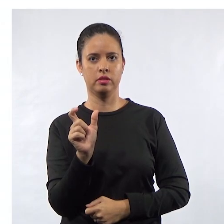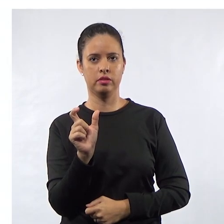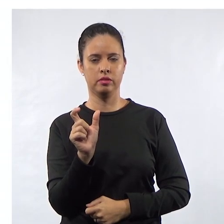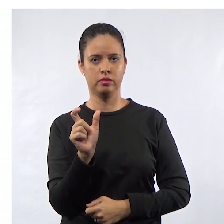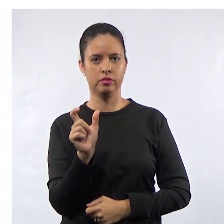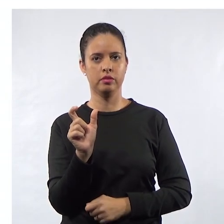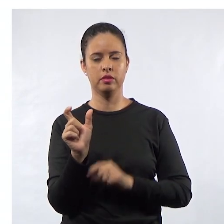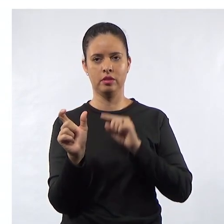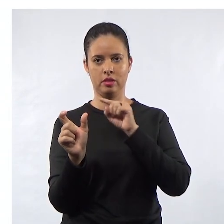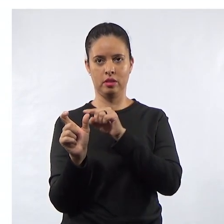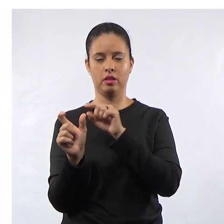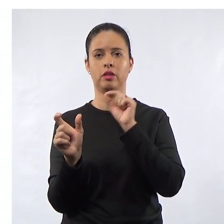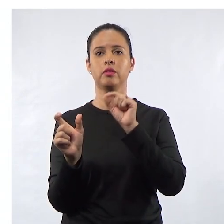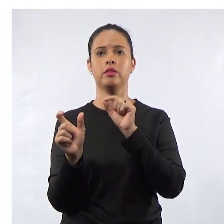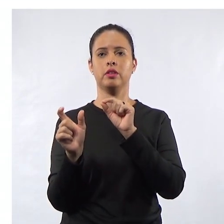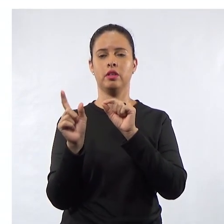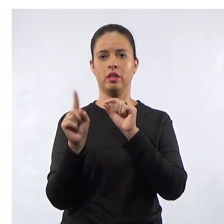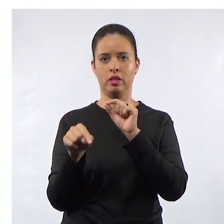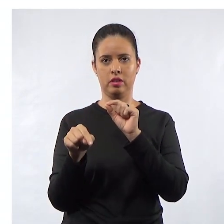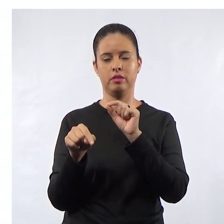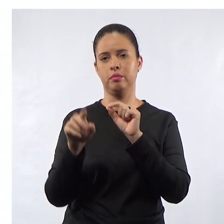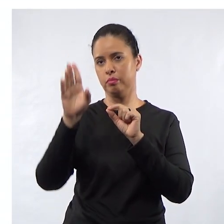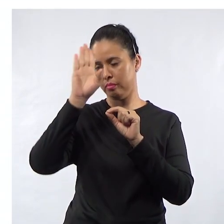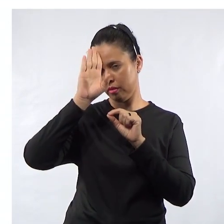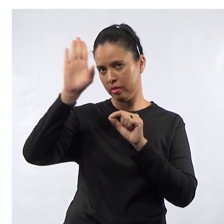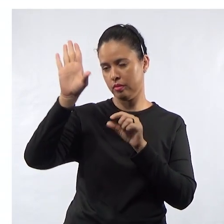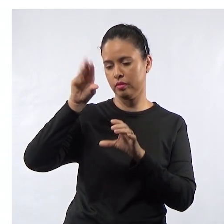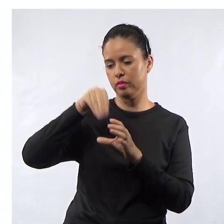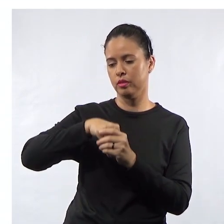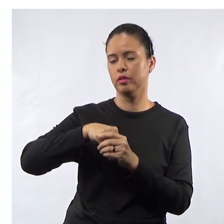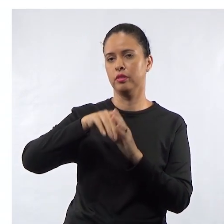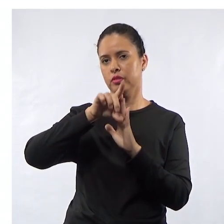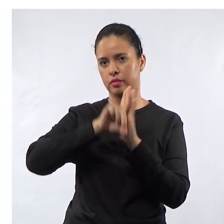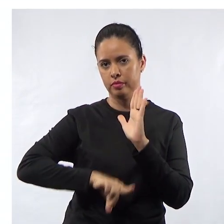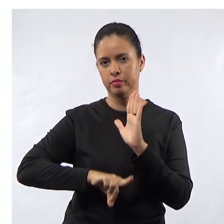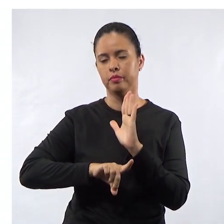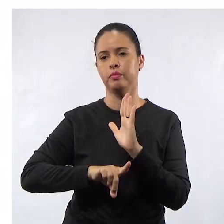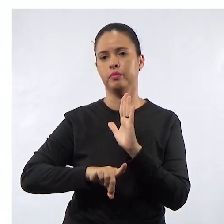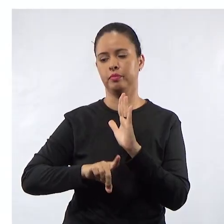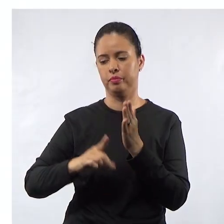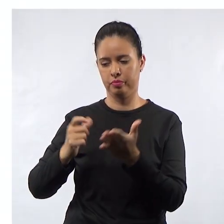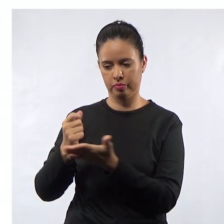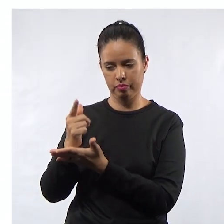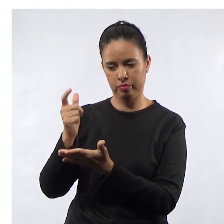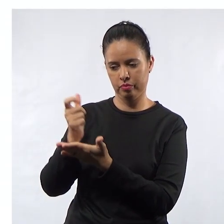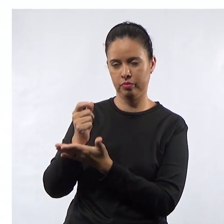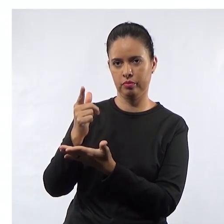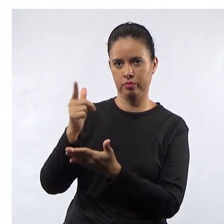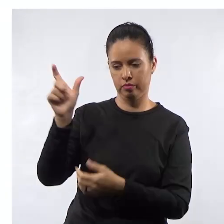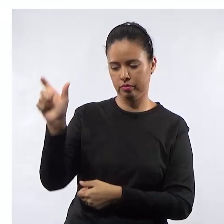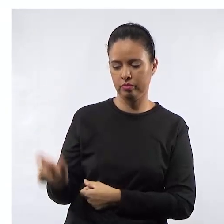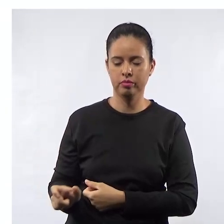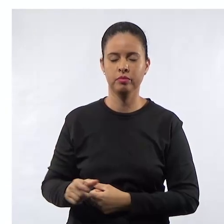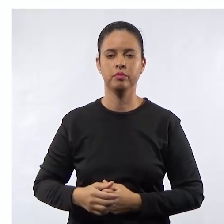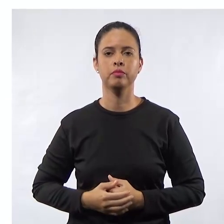essa palavrinha aqui, também ela funciona como o X da questão dentro do direito do consumidor, tá